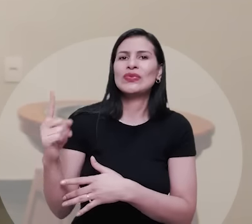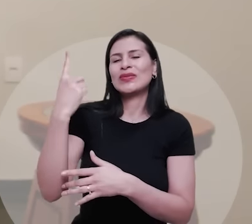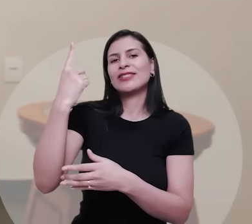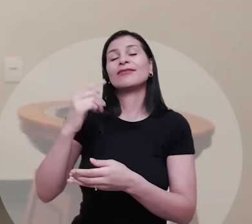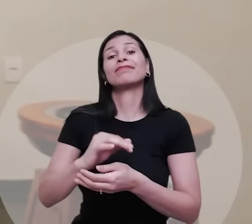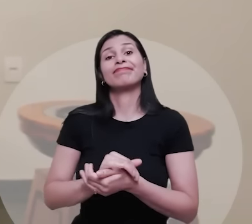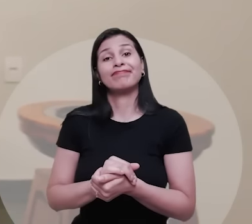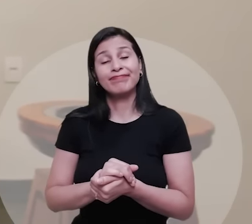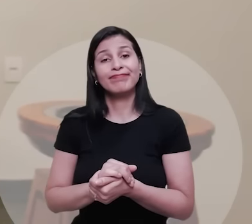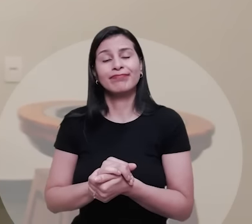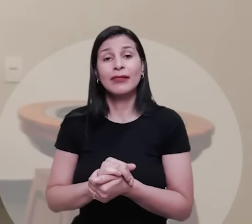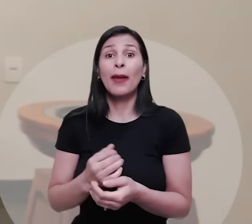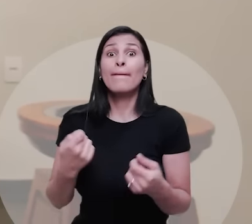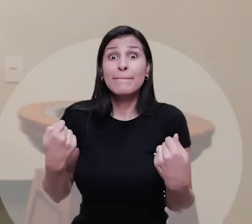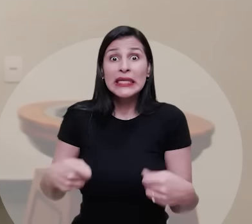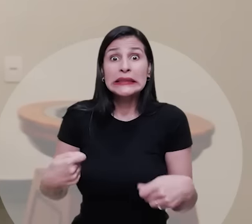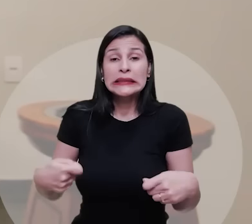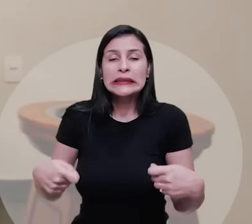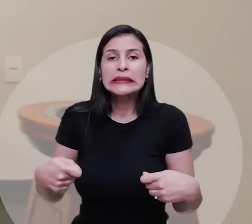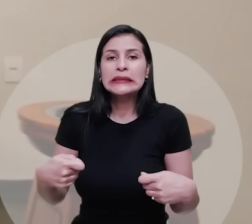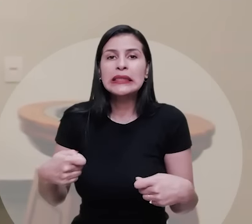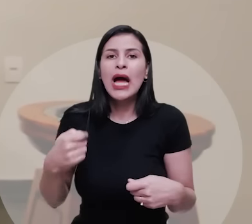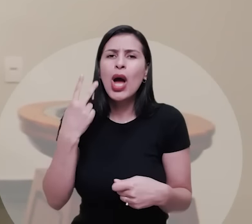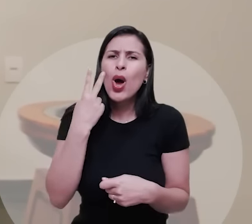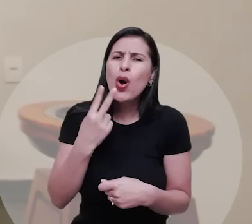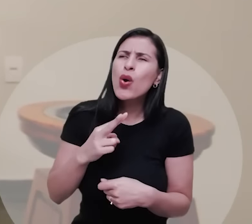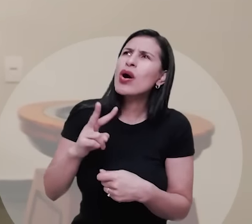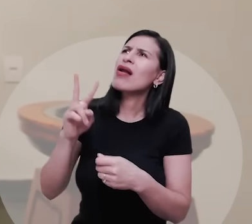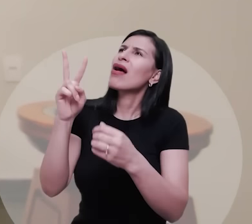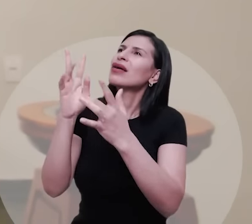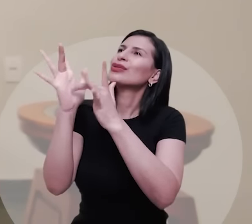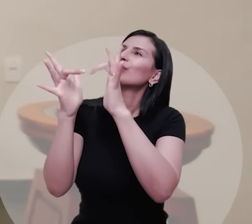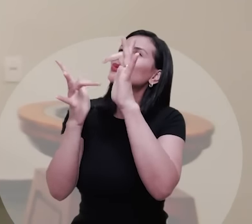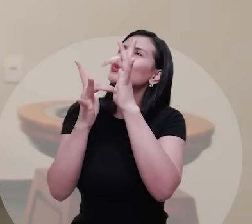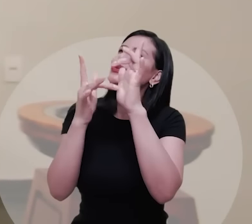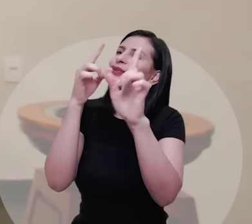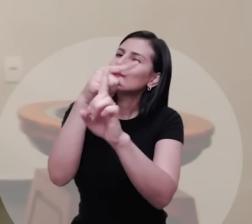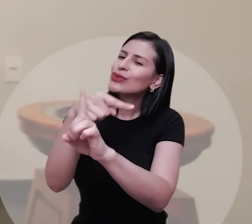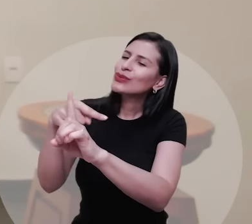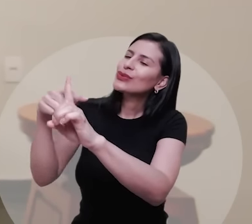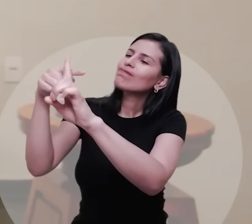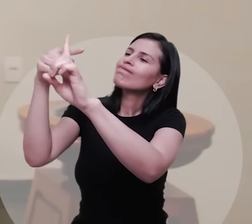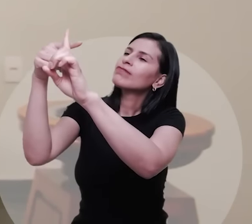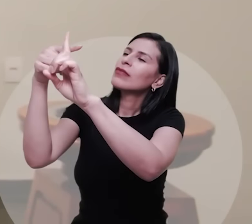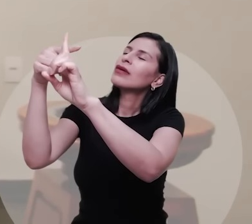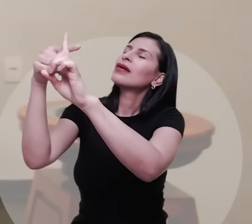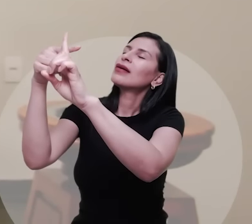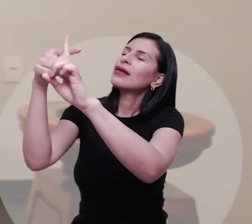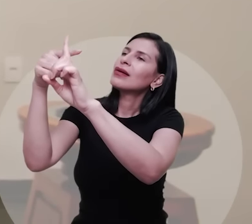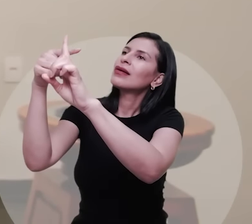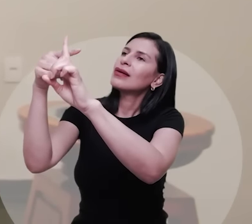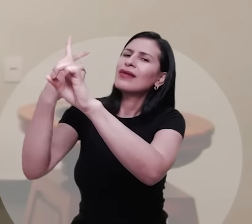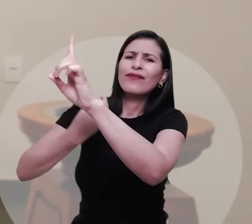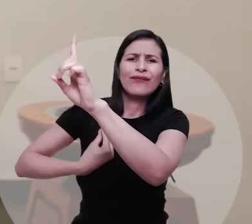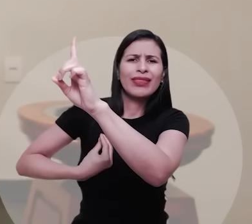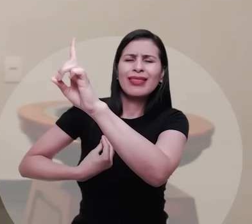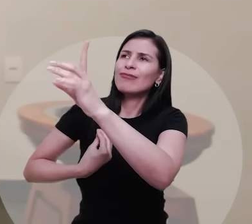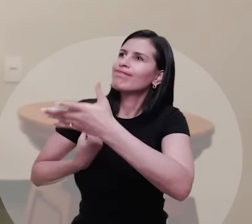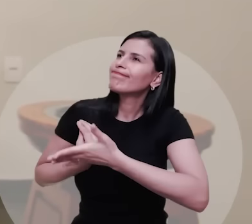necessário olhar para Jesus crucificado e ressurreto e entregar totalmente a nossa vida a